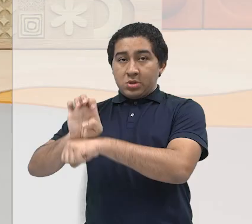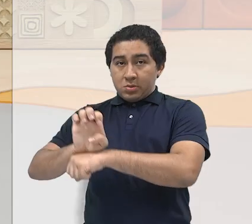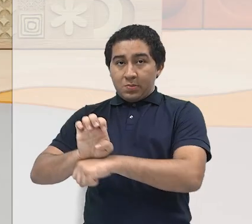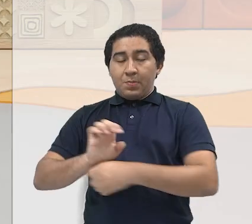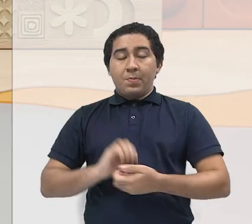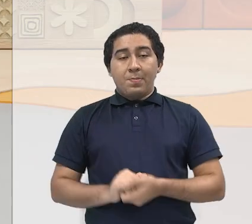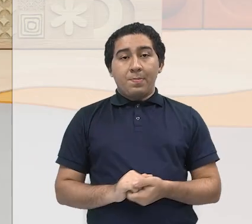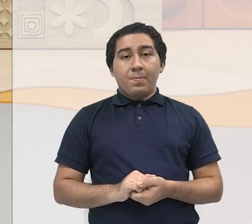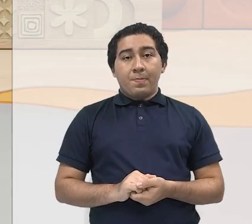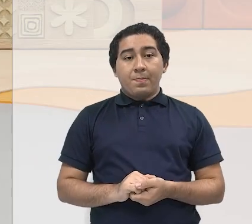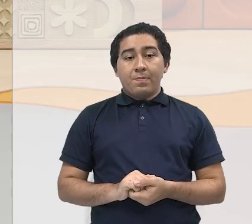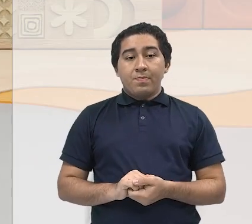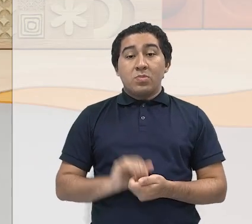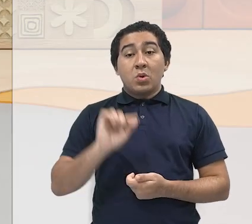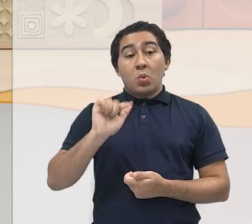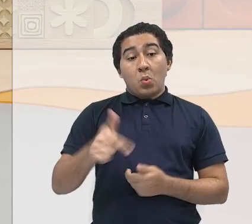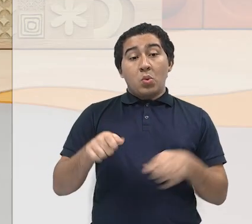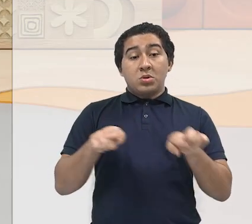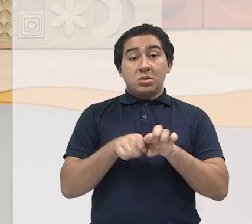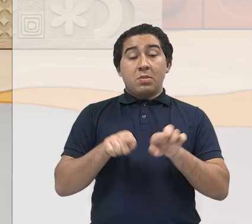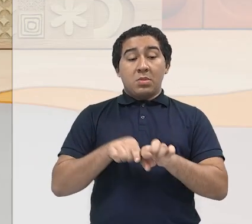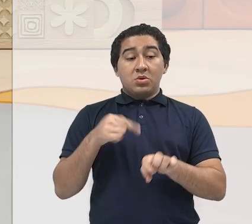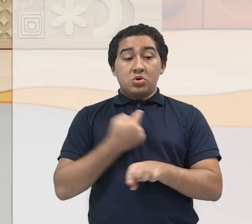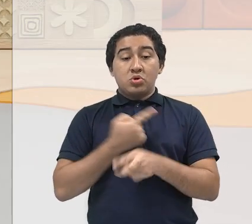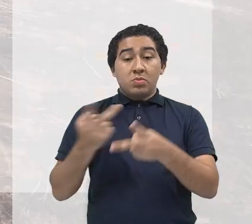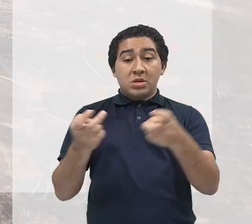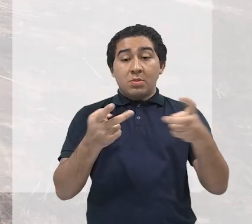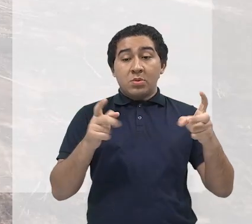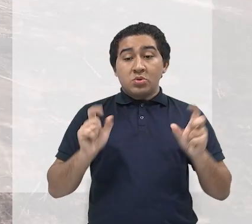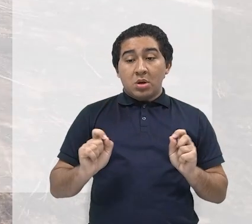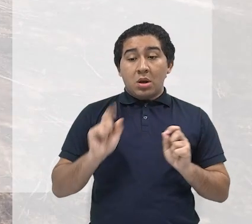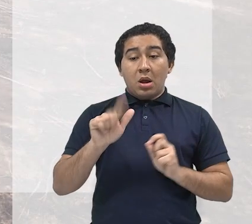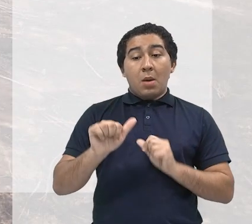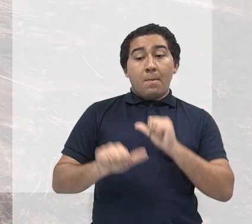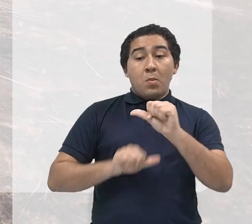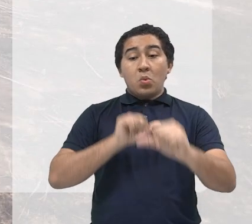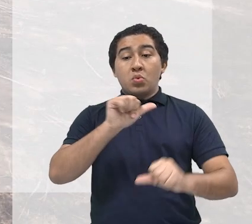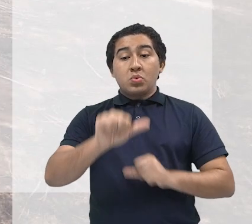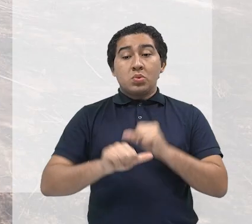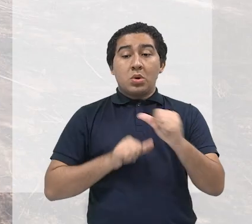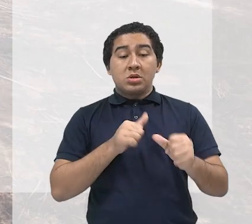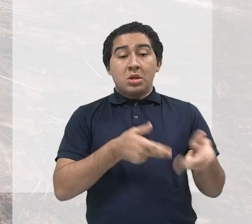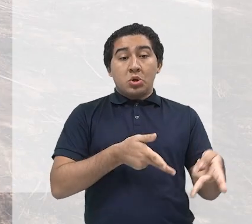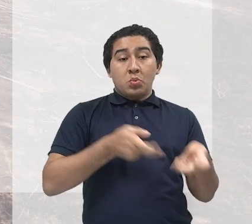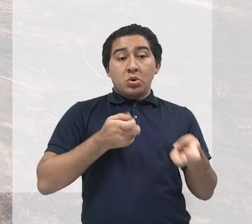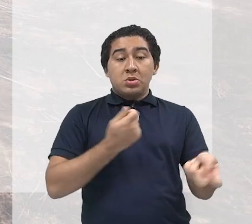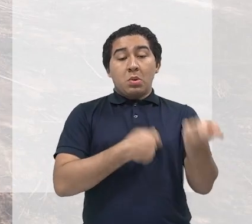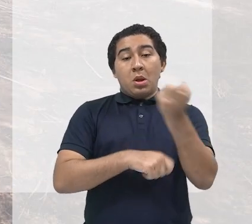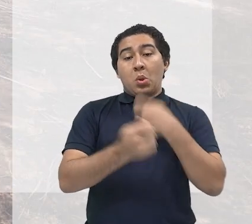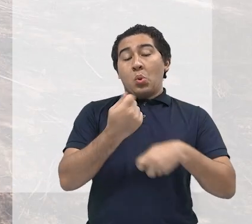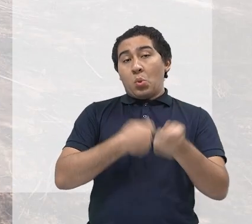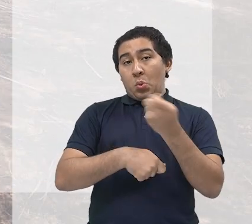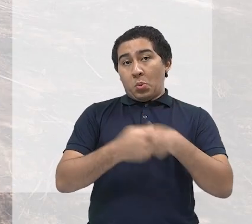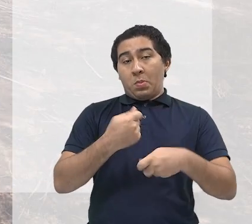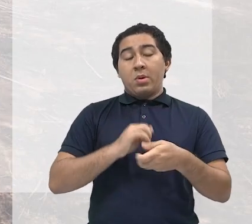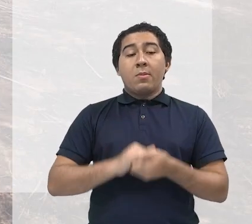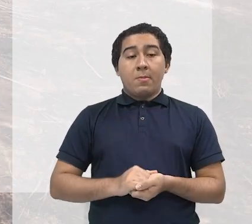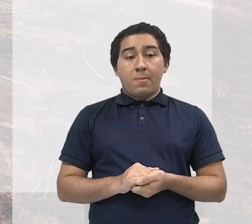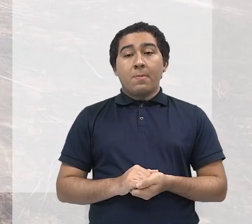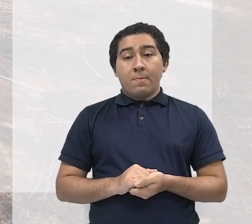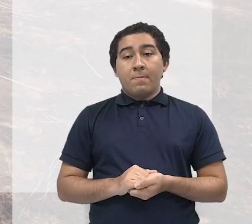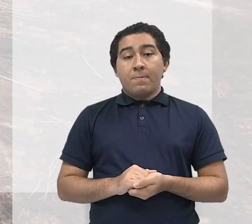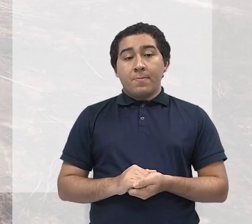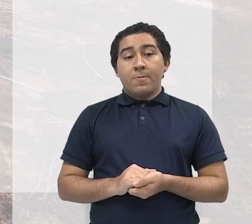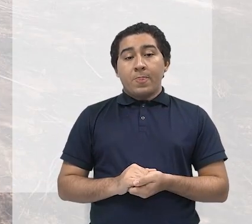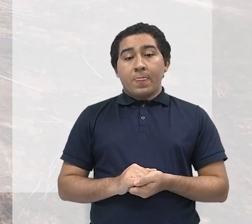outro. Outro ponto que a gente vai verificar também são as mudanças na exploração econômica, tá? Exploração